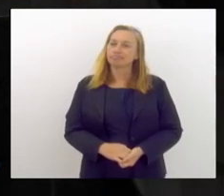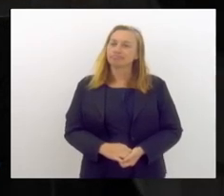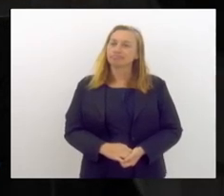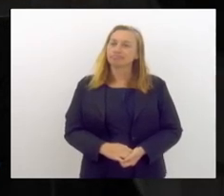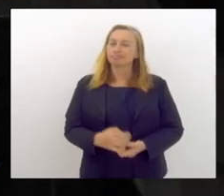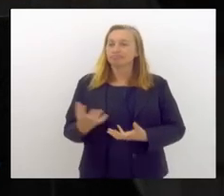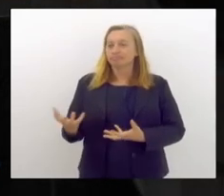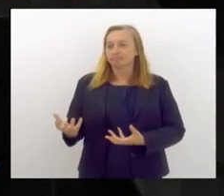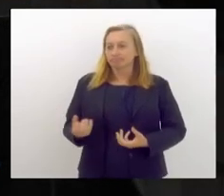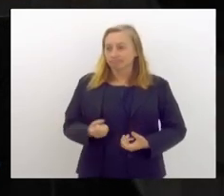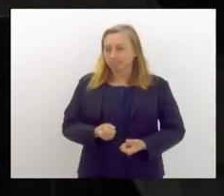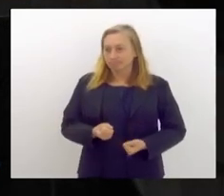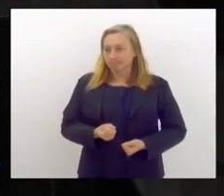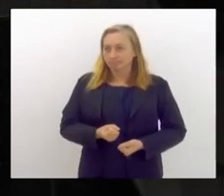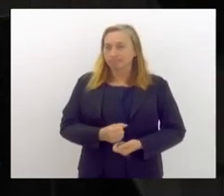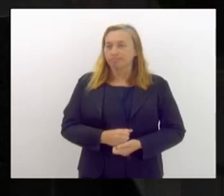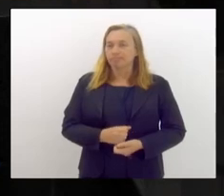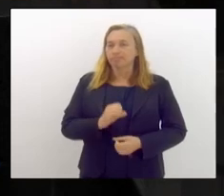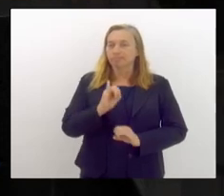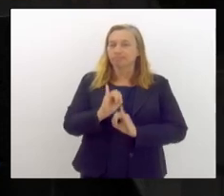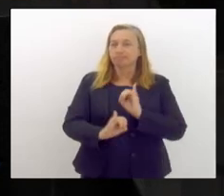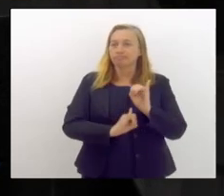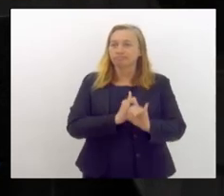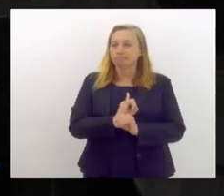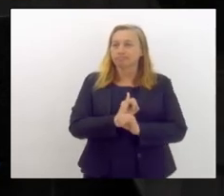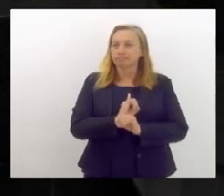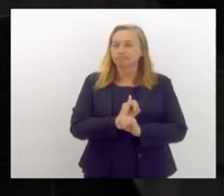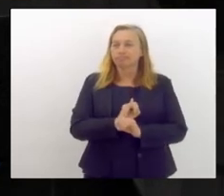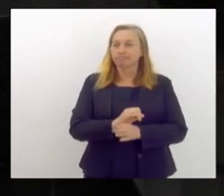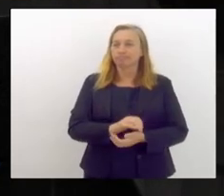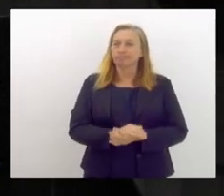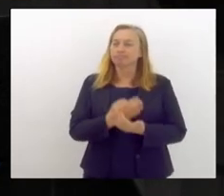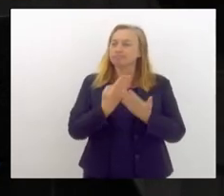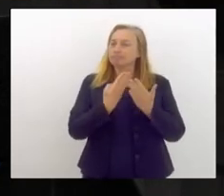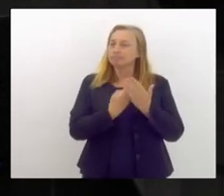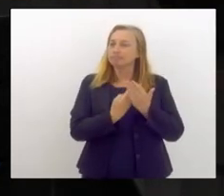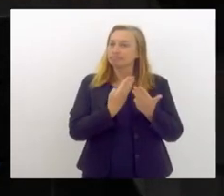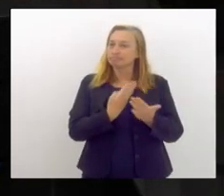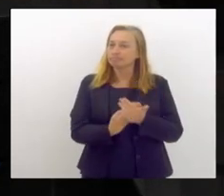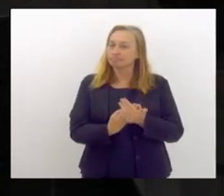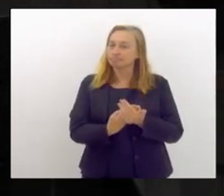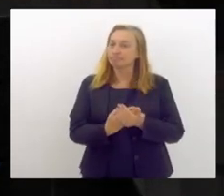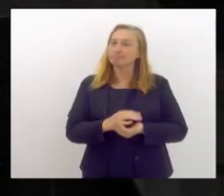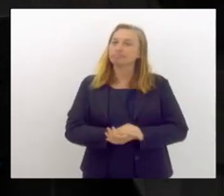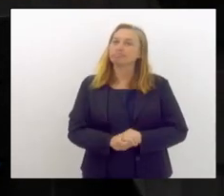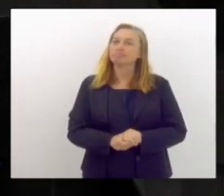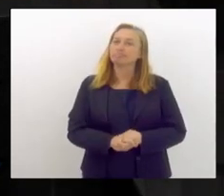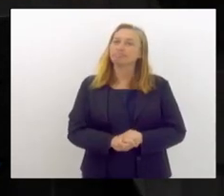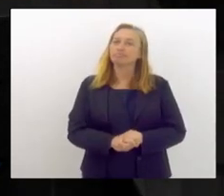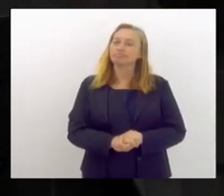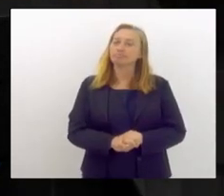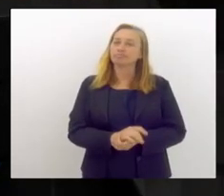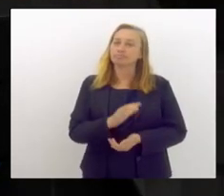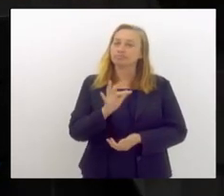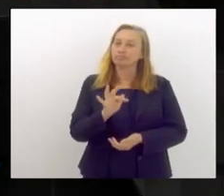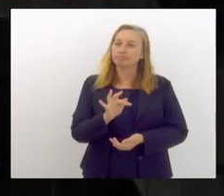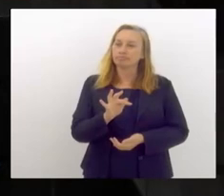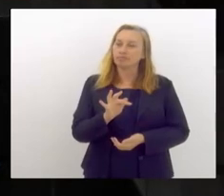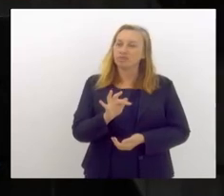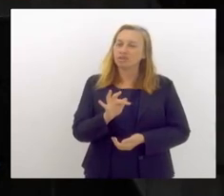recebi pela internet um estudo da Firjan